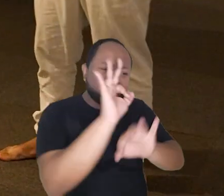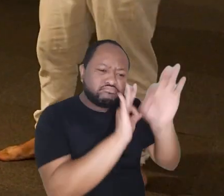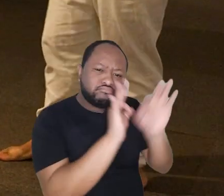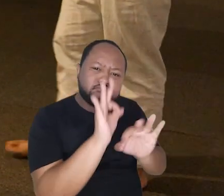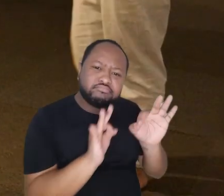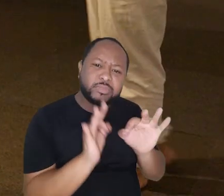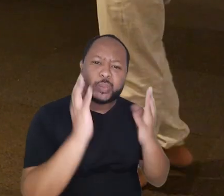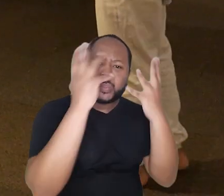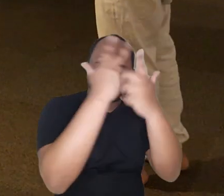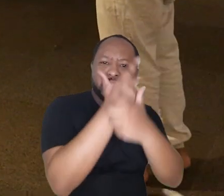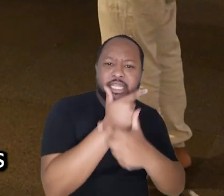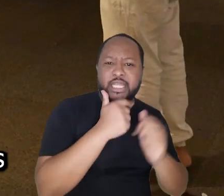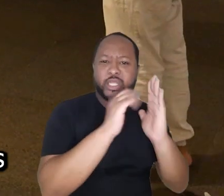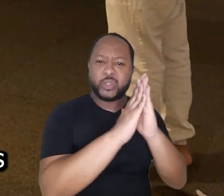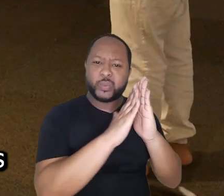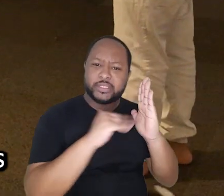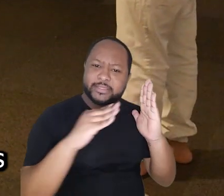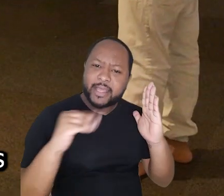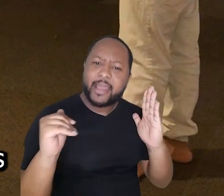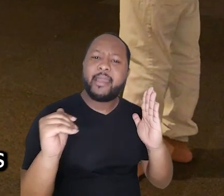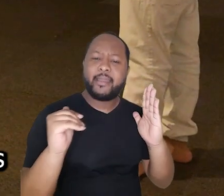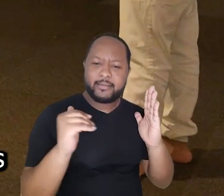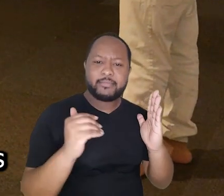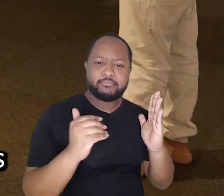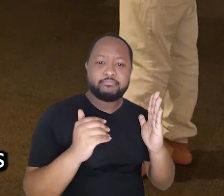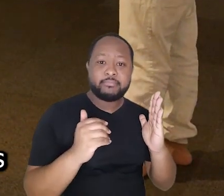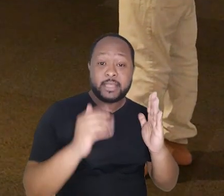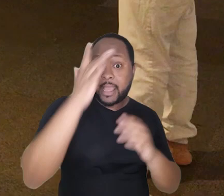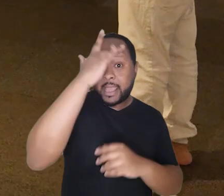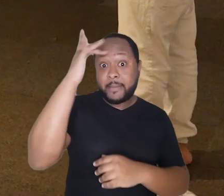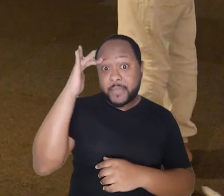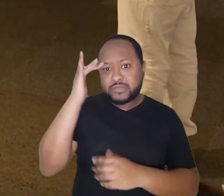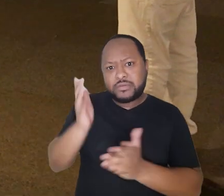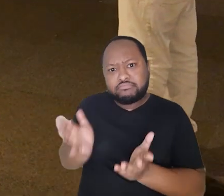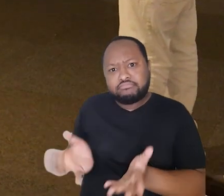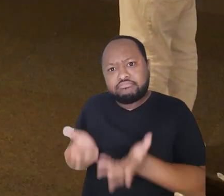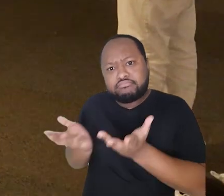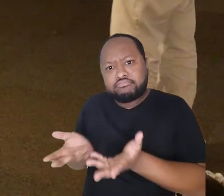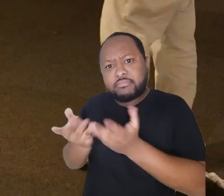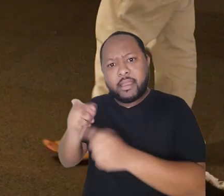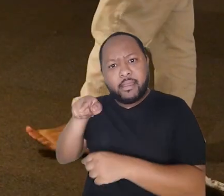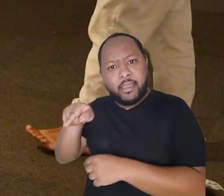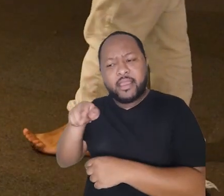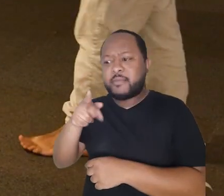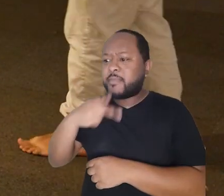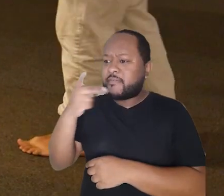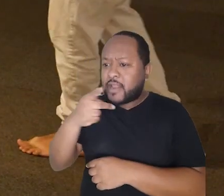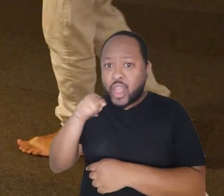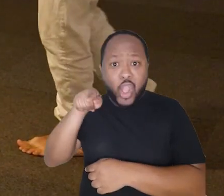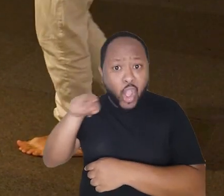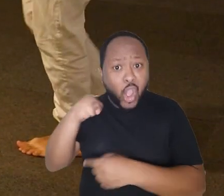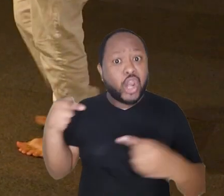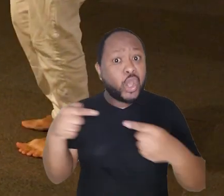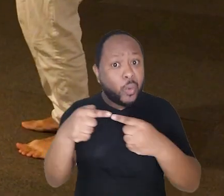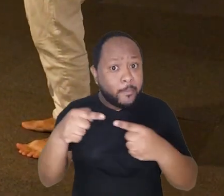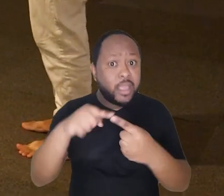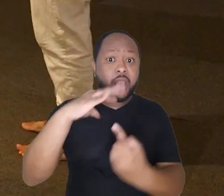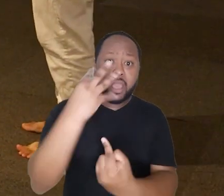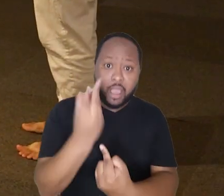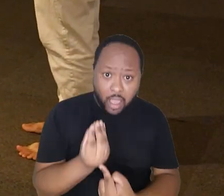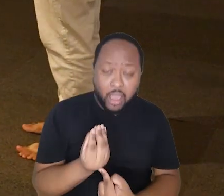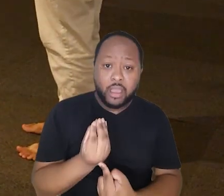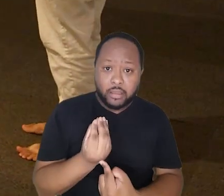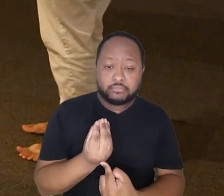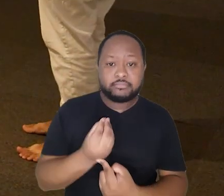bonito, adornado, e isso também começou a incentivar pessoas a falarem com ele sobre essa veia artística dele, e